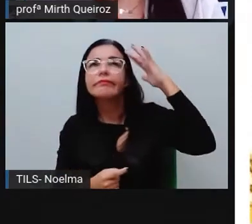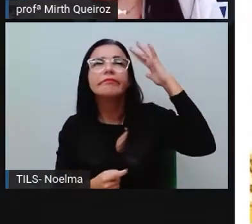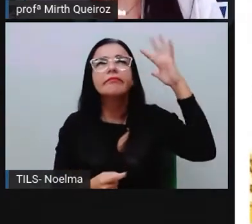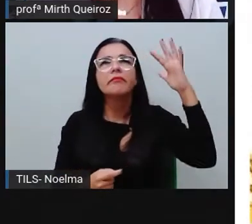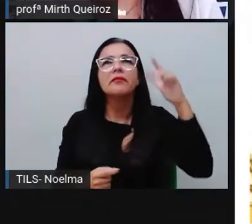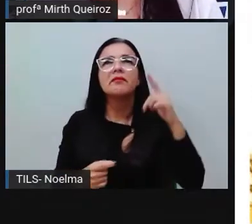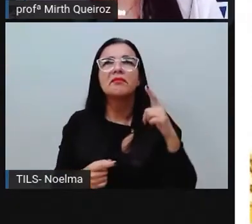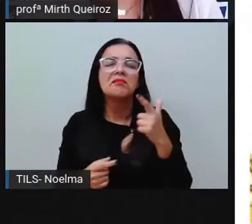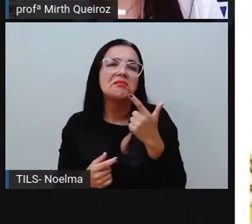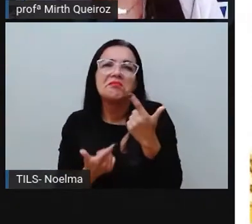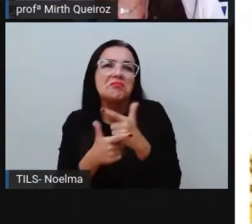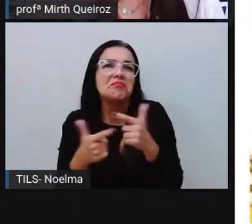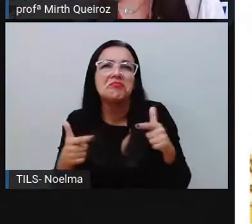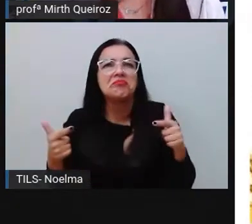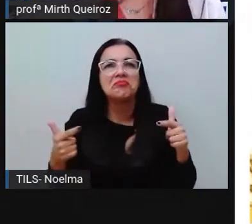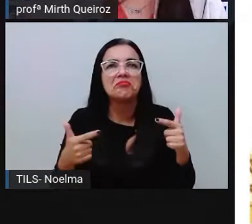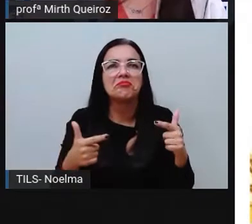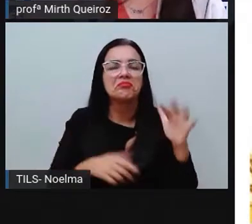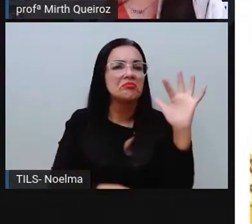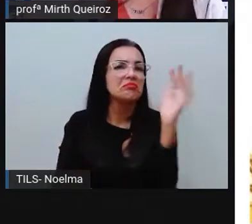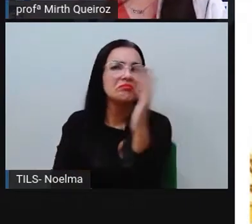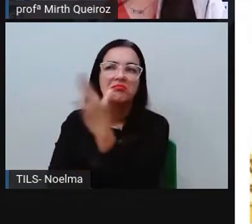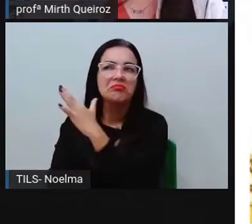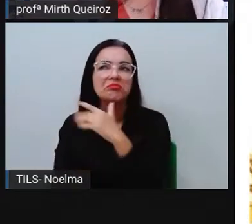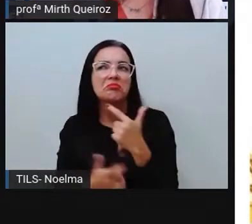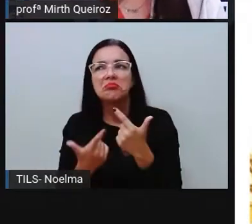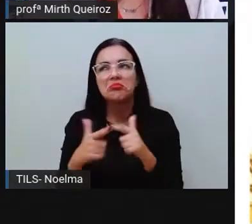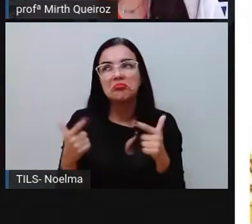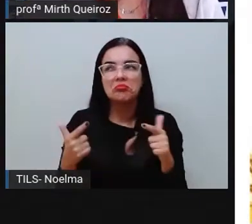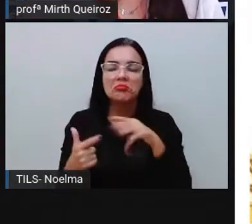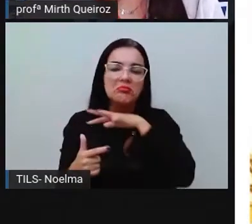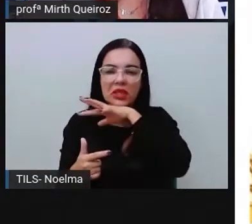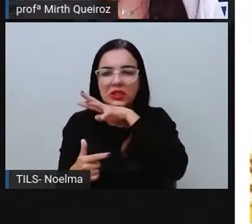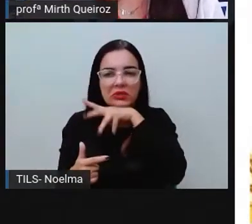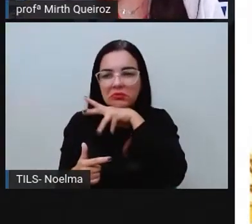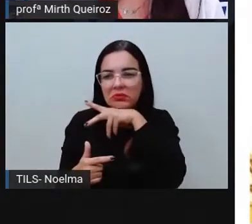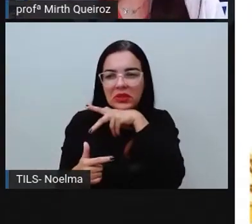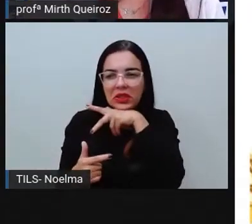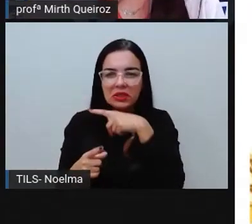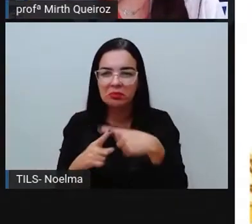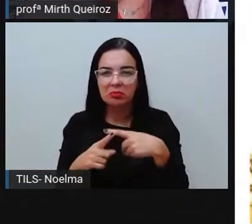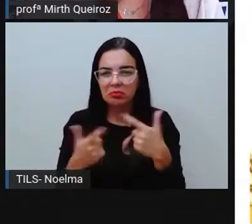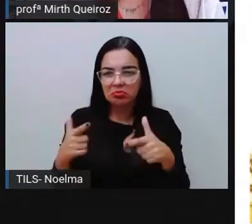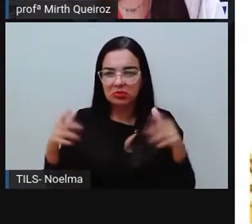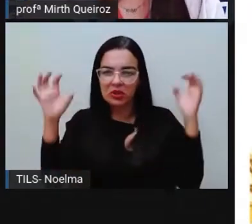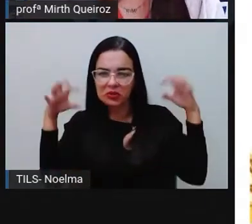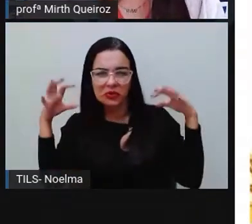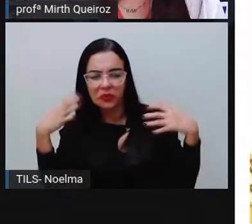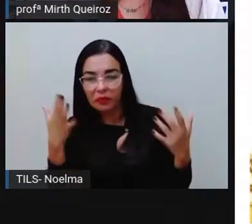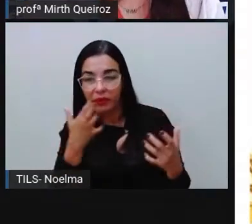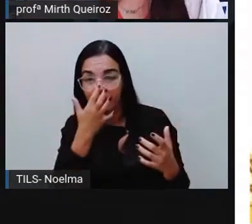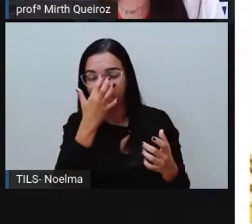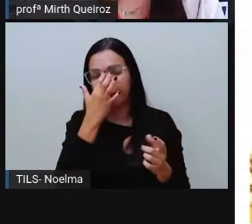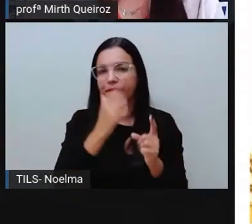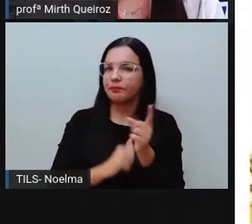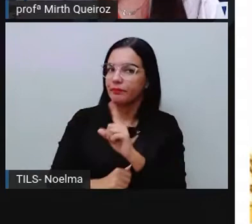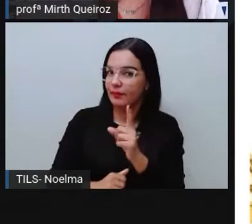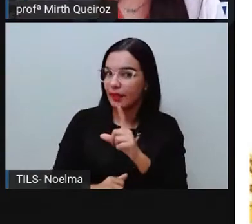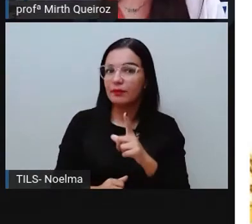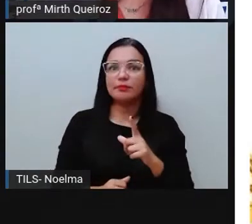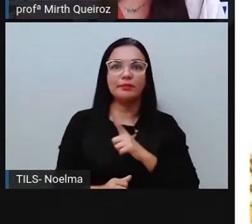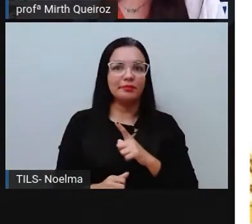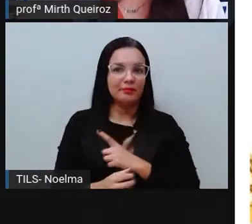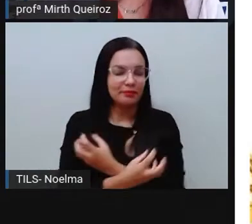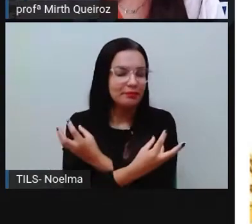ter vegetação, quase não deve ter animais, né, devido a essa seca. Pelo contrário, há uma grande